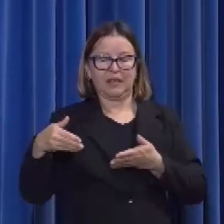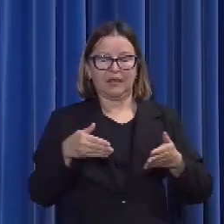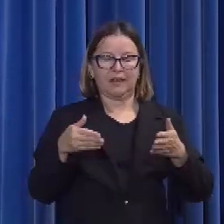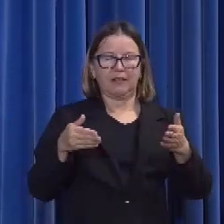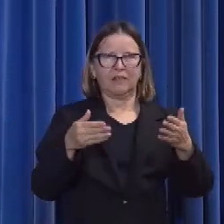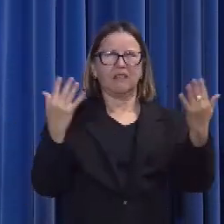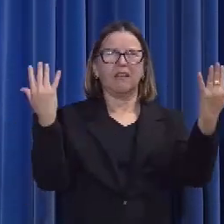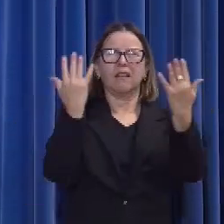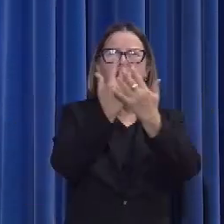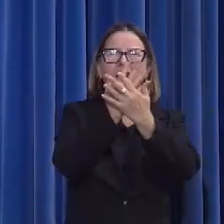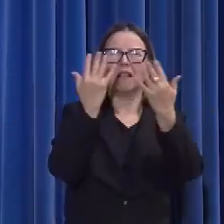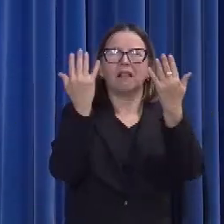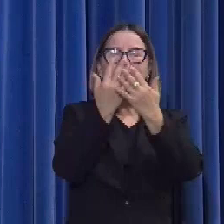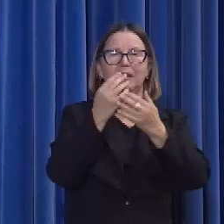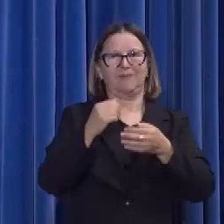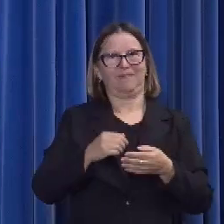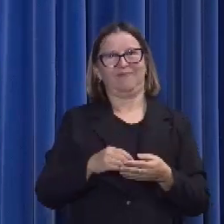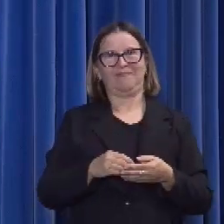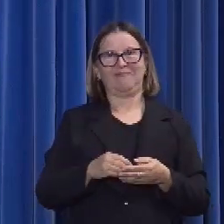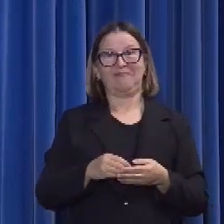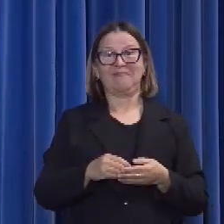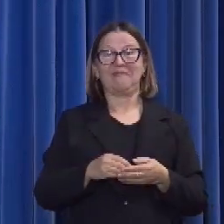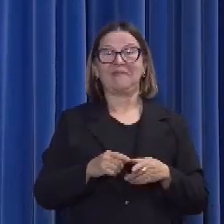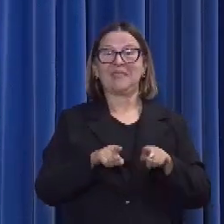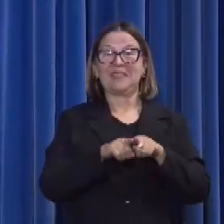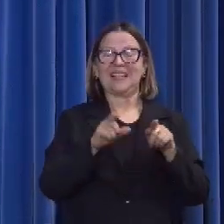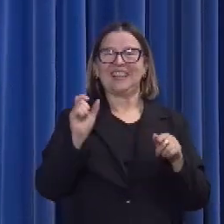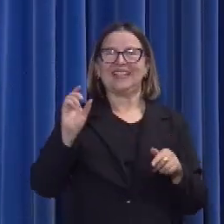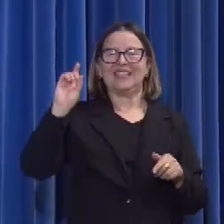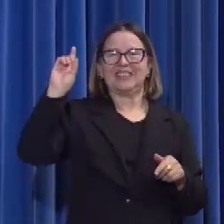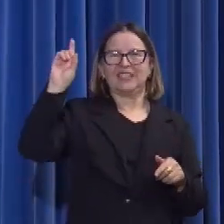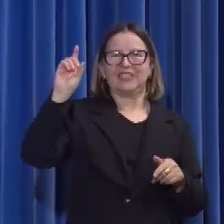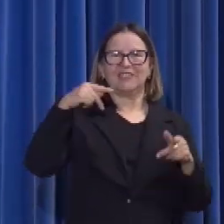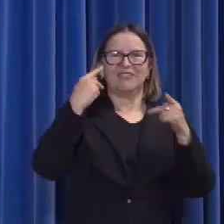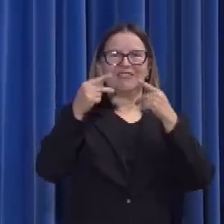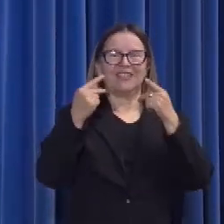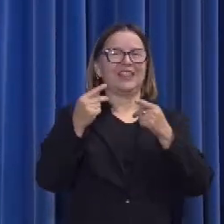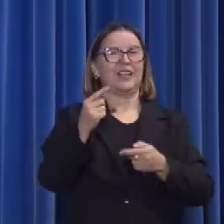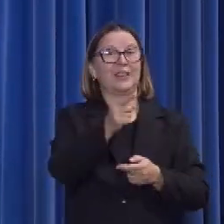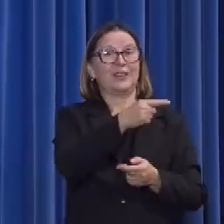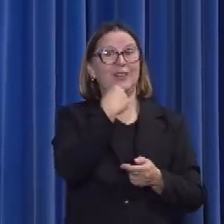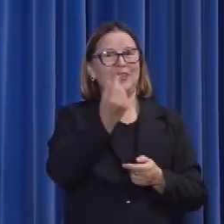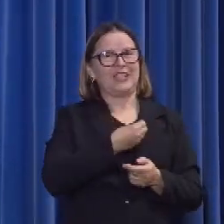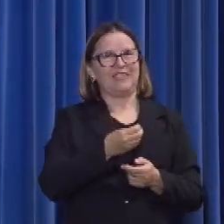a palavra de Deus está dizendo que a nossa vida ela não passa de uma neblina.